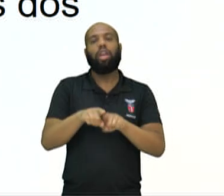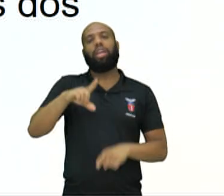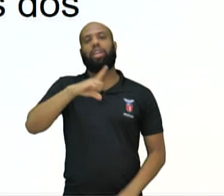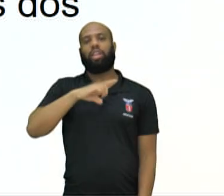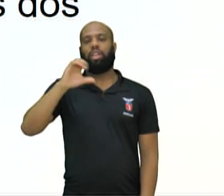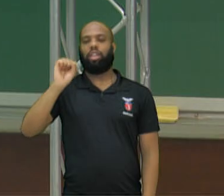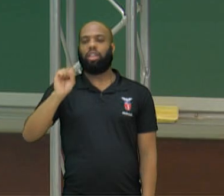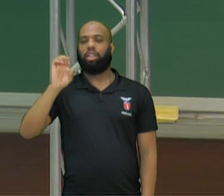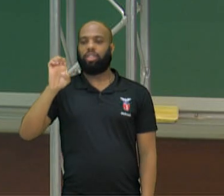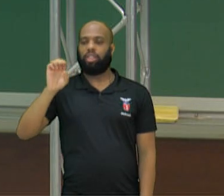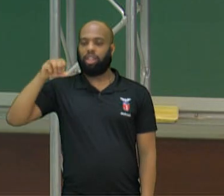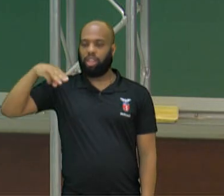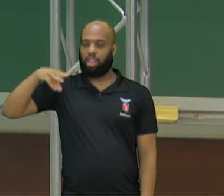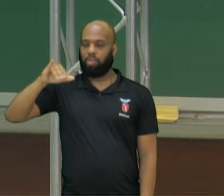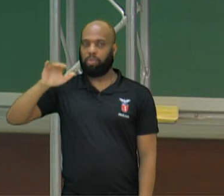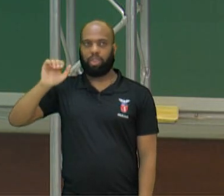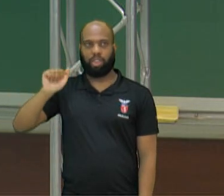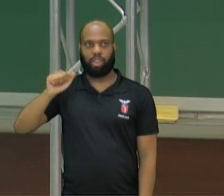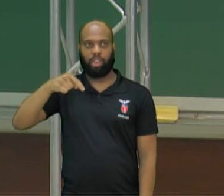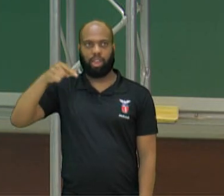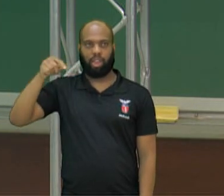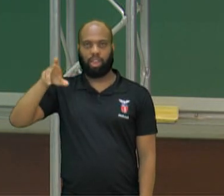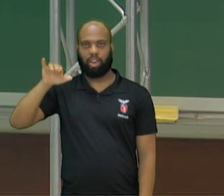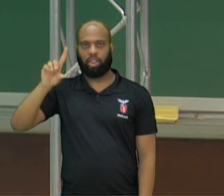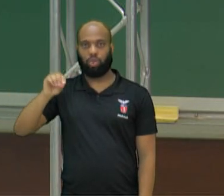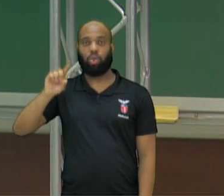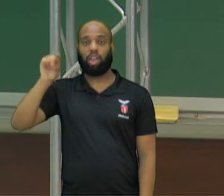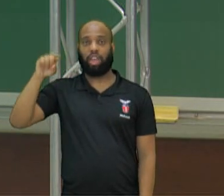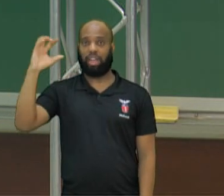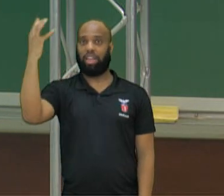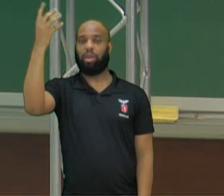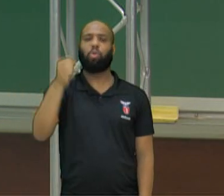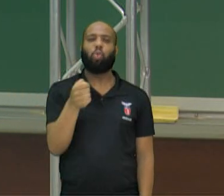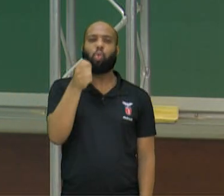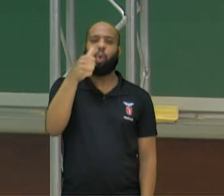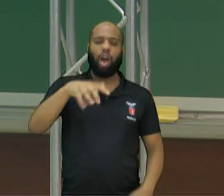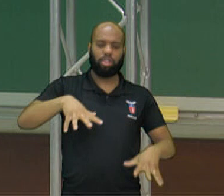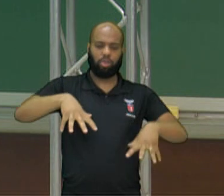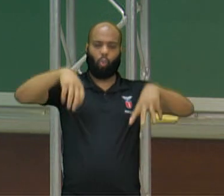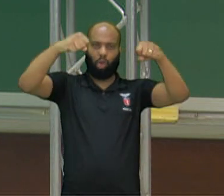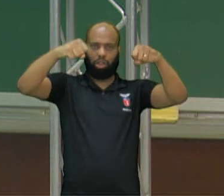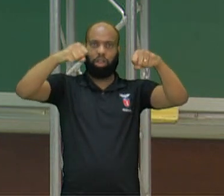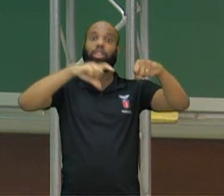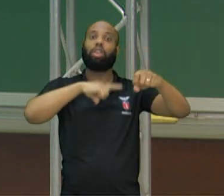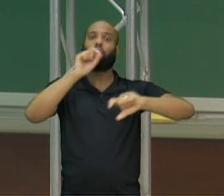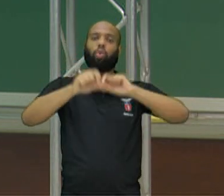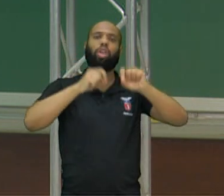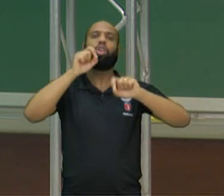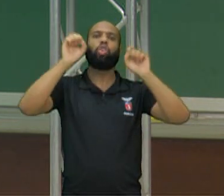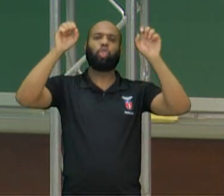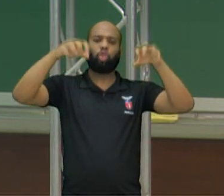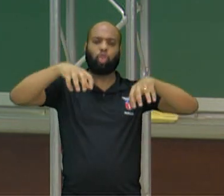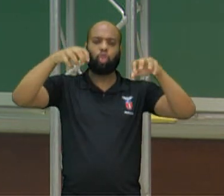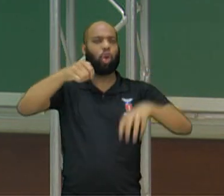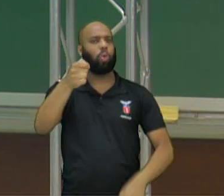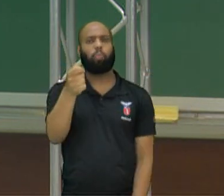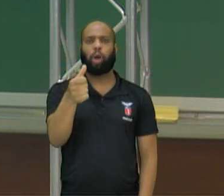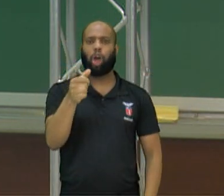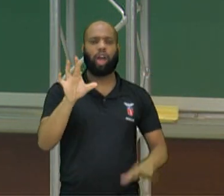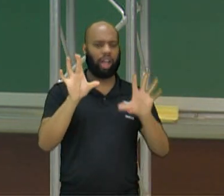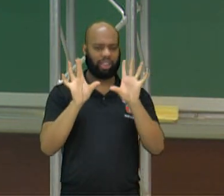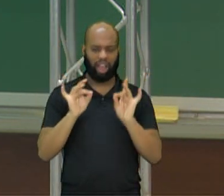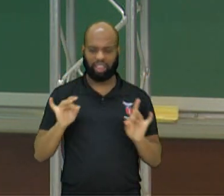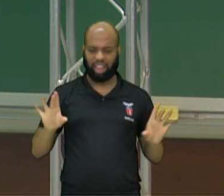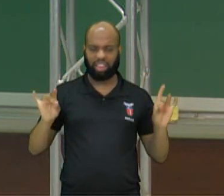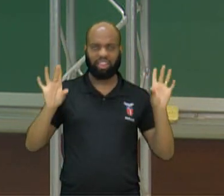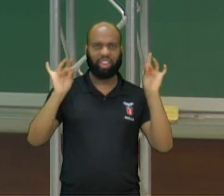é um tipo climático que ele é um clima quase seco. Nós temos uma quantidade muito pequena de umidade no